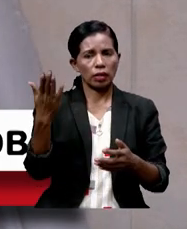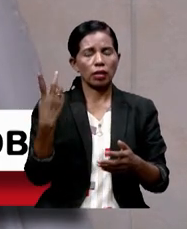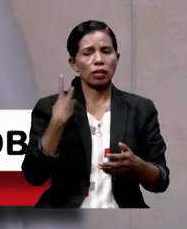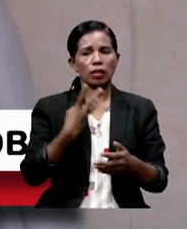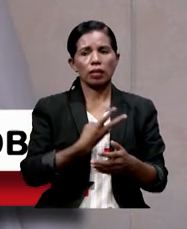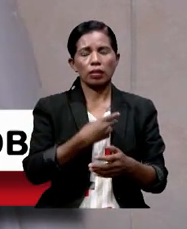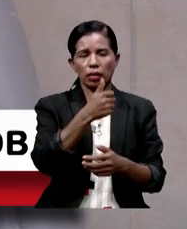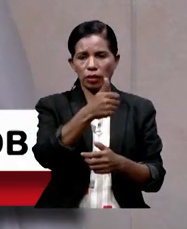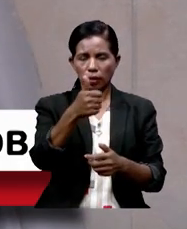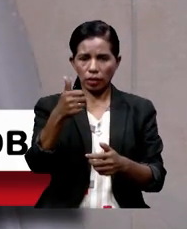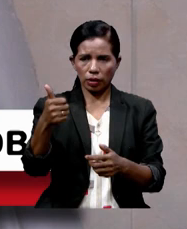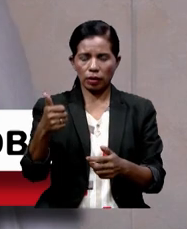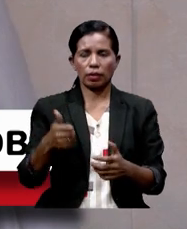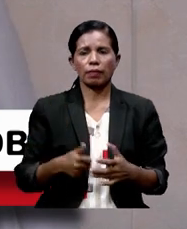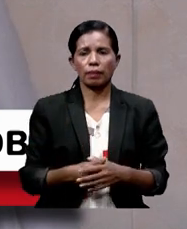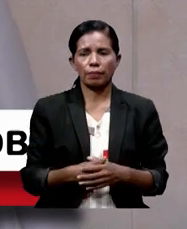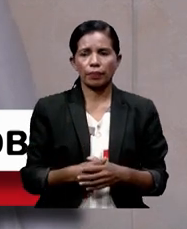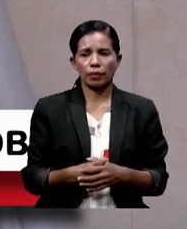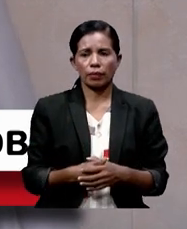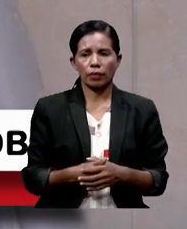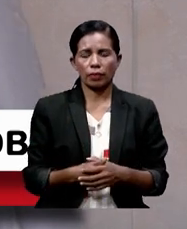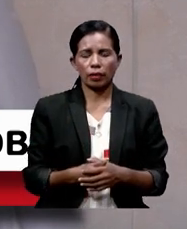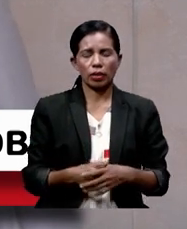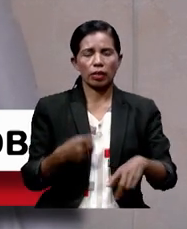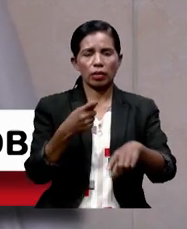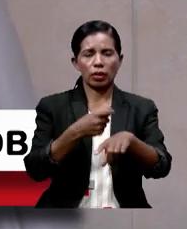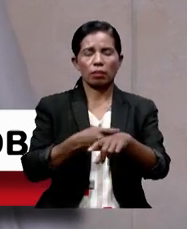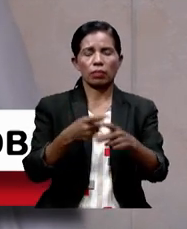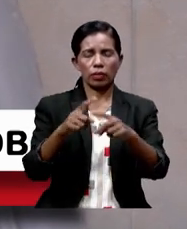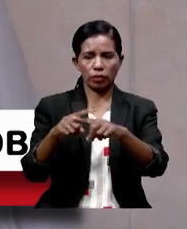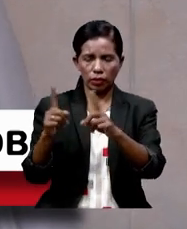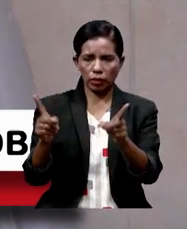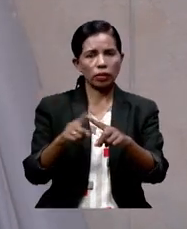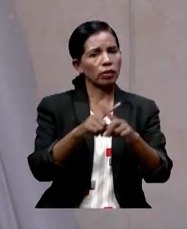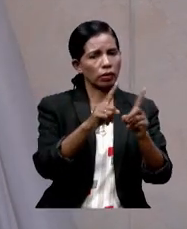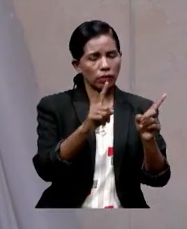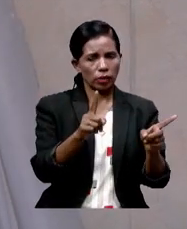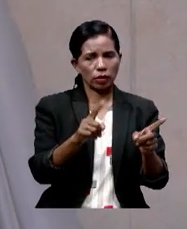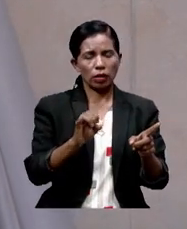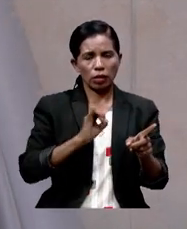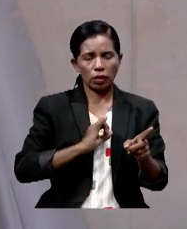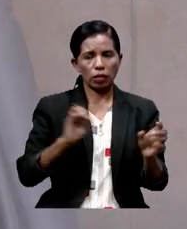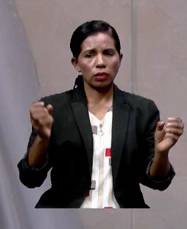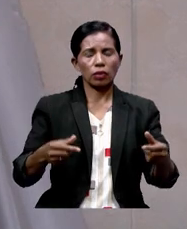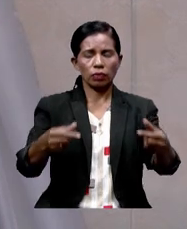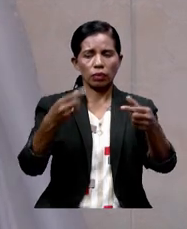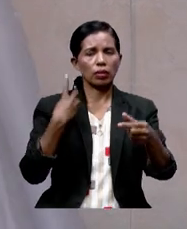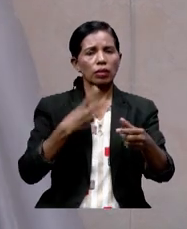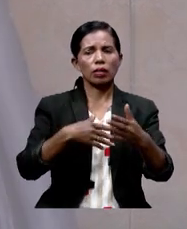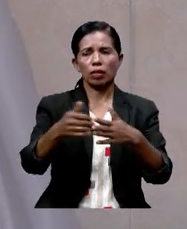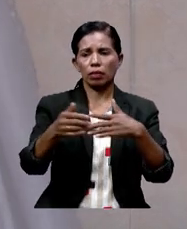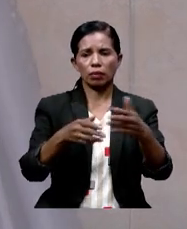terida, o minha momento é hoje. Nero e lá to, forei.